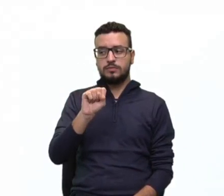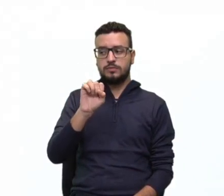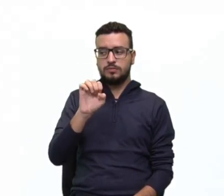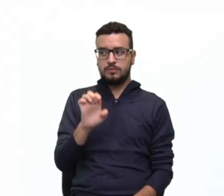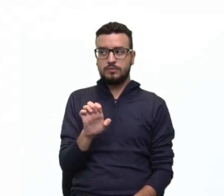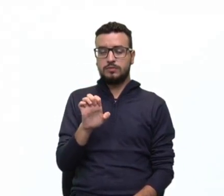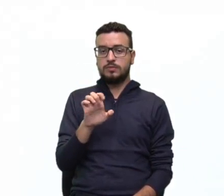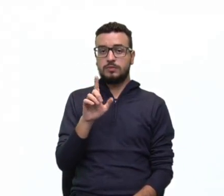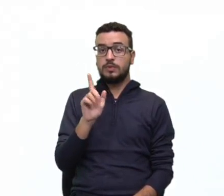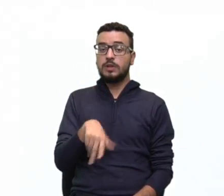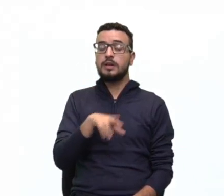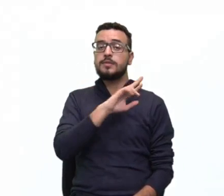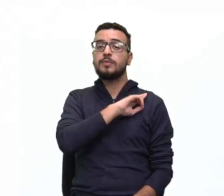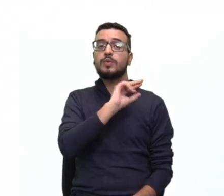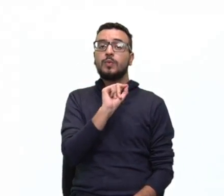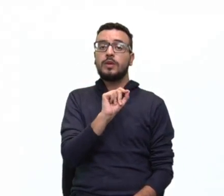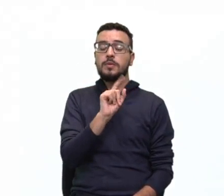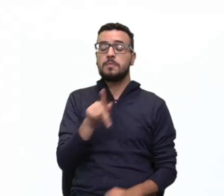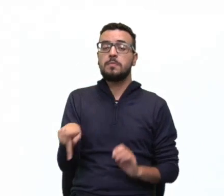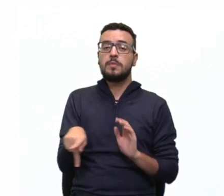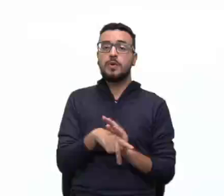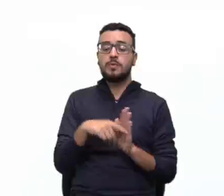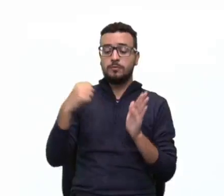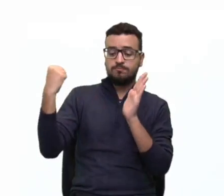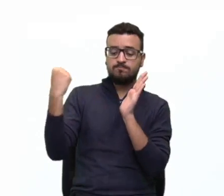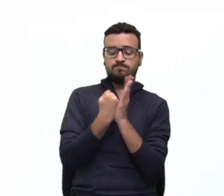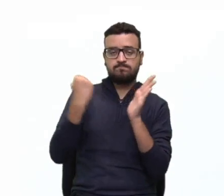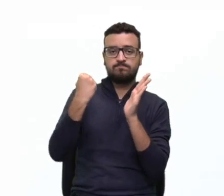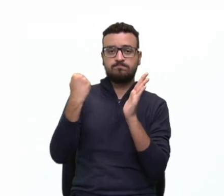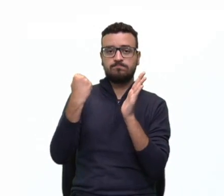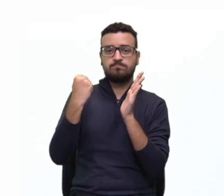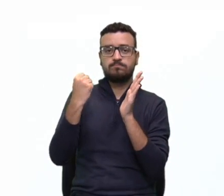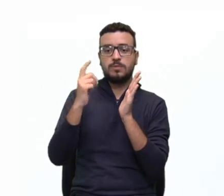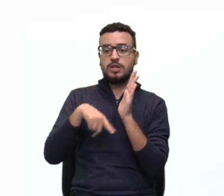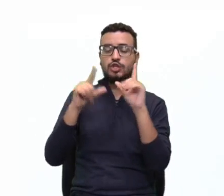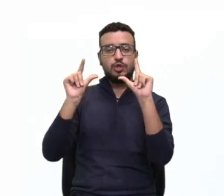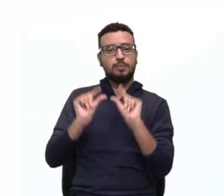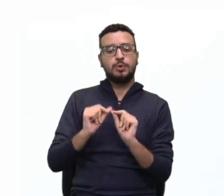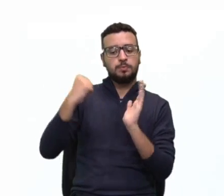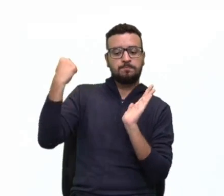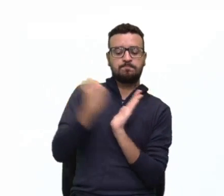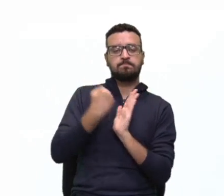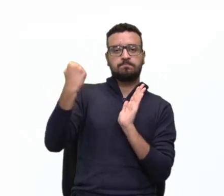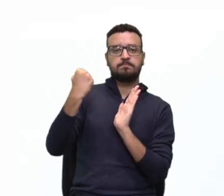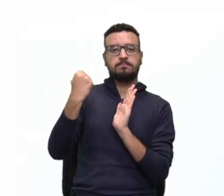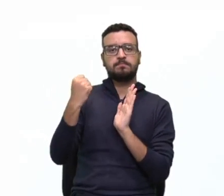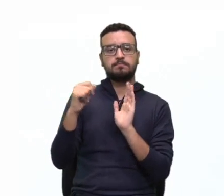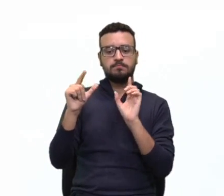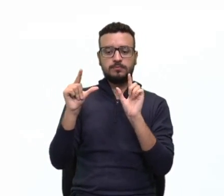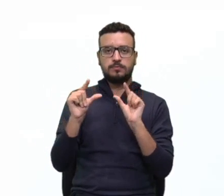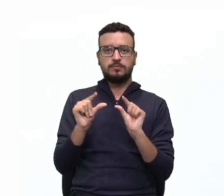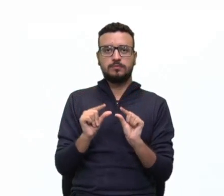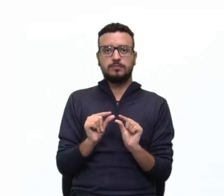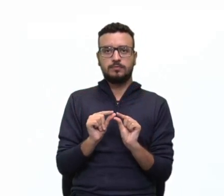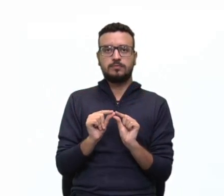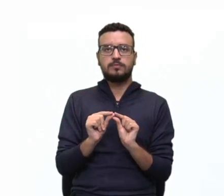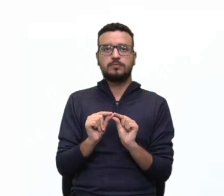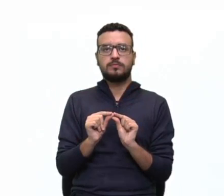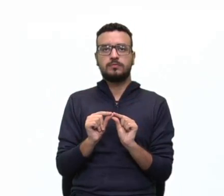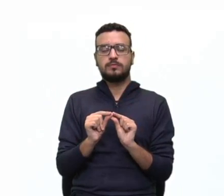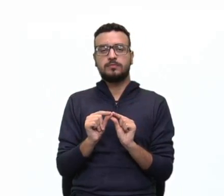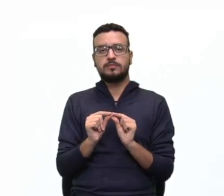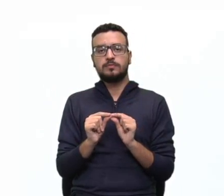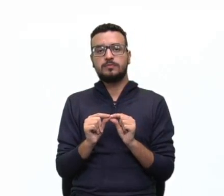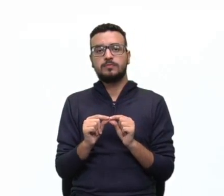função absorver o impacto, ok? Ela vai amortecer a articulação do tipo